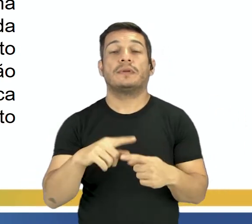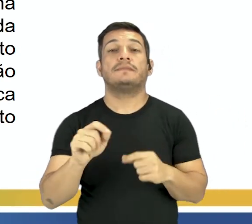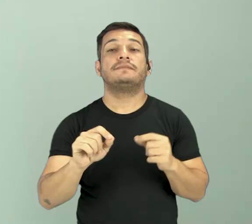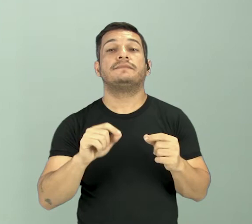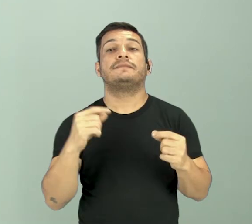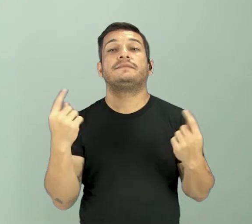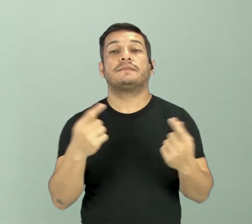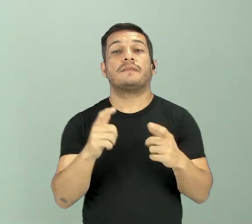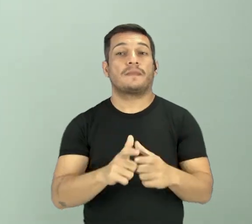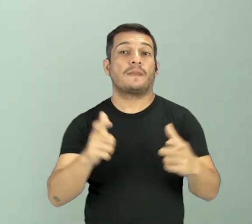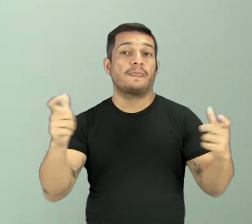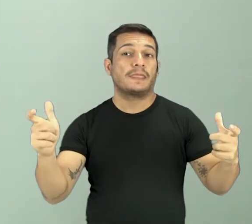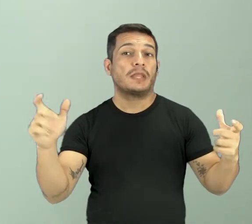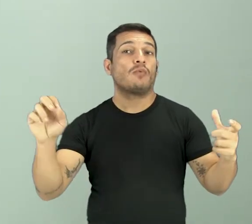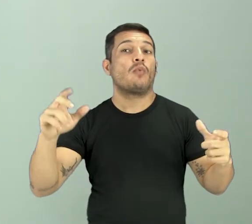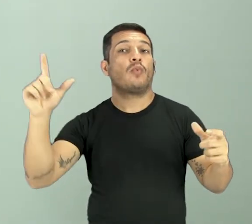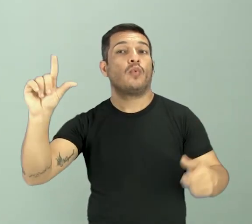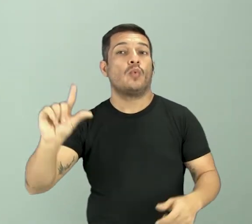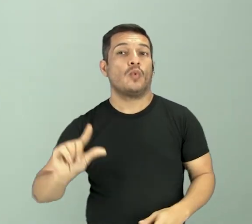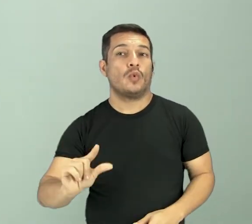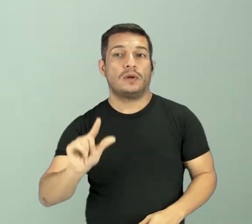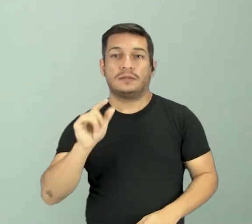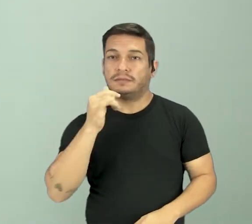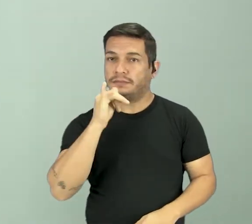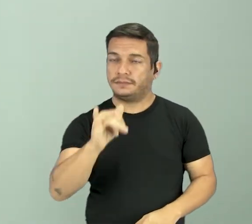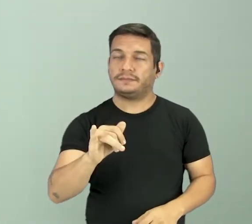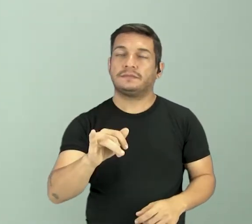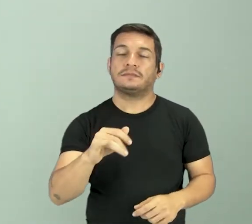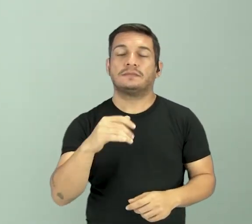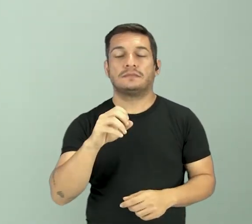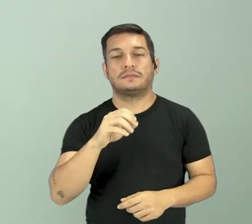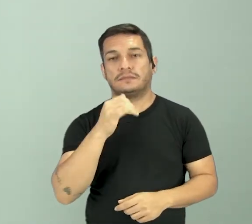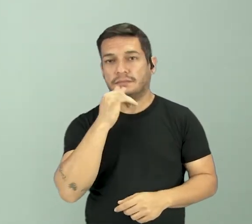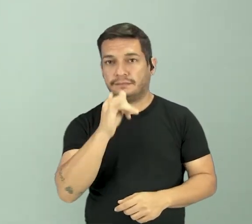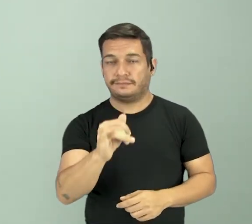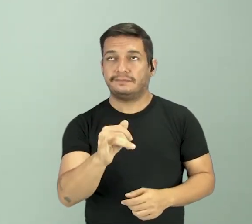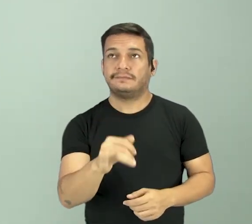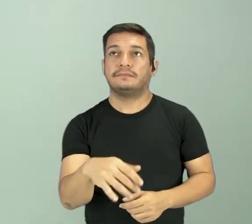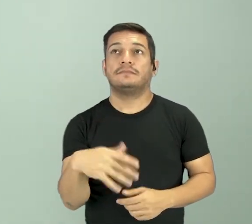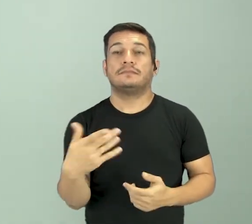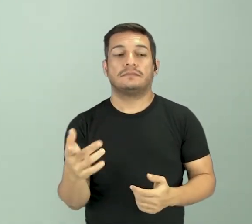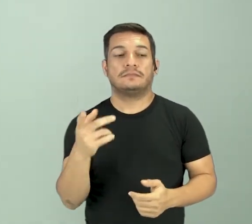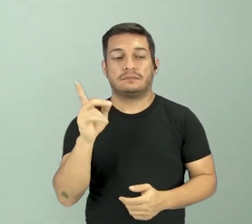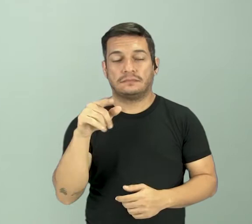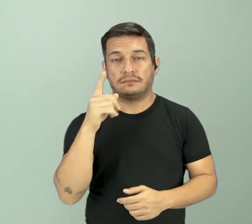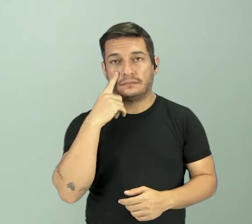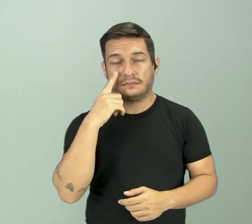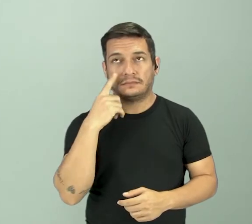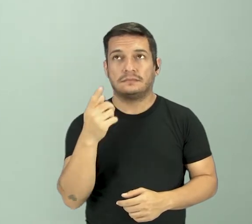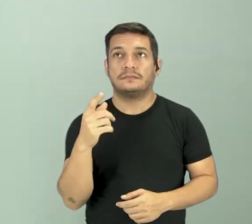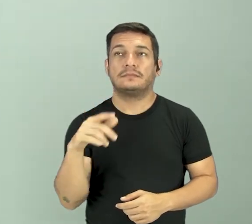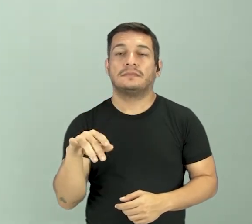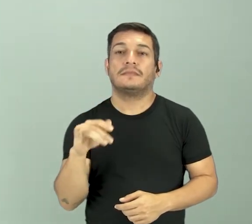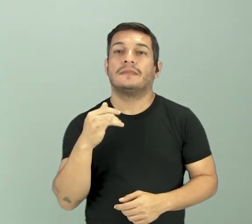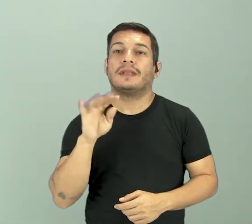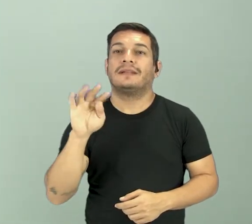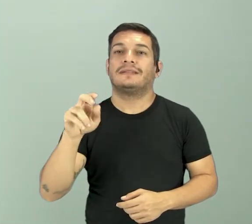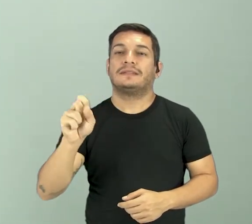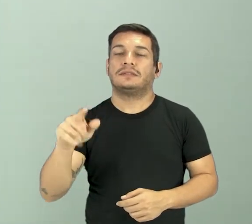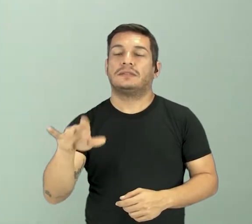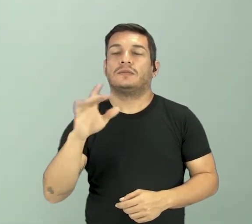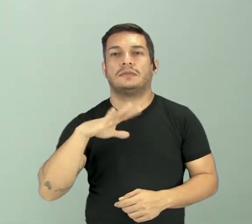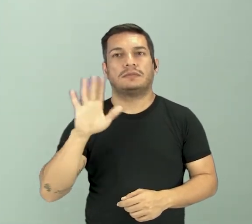forma ou de aumentar ou de reduzir a tensão ou a corrente elétrica. Então, digamos que o valor da tensão seja